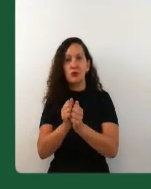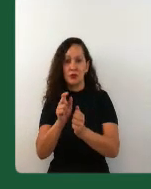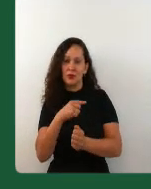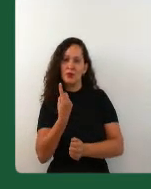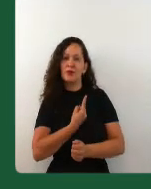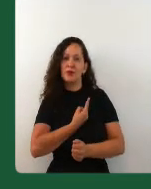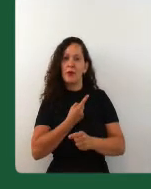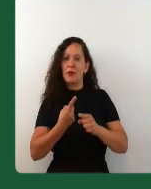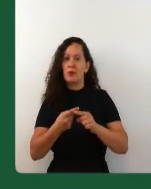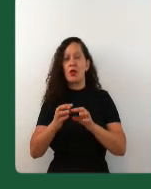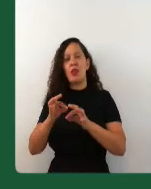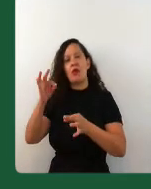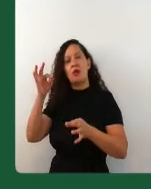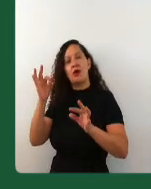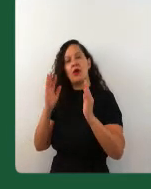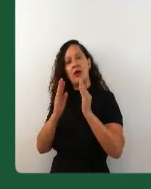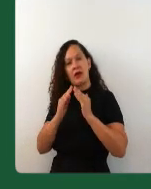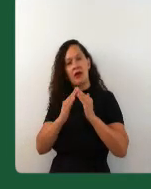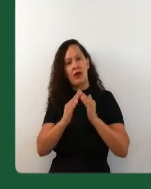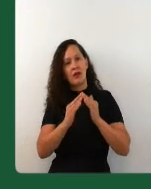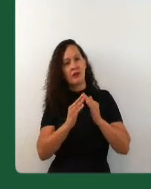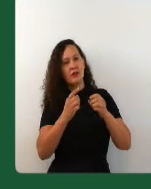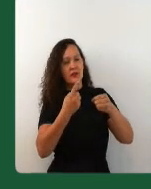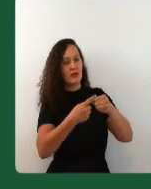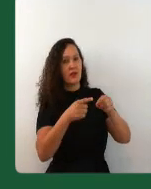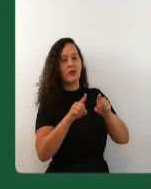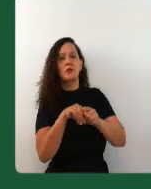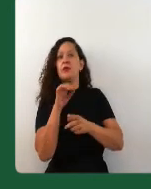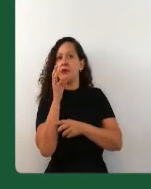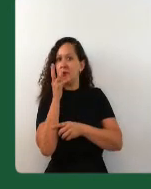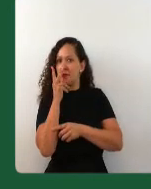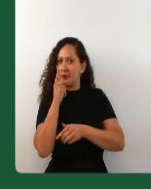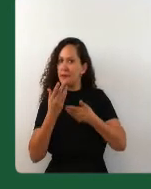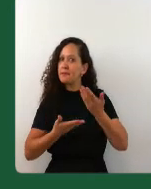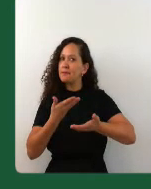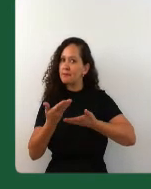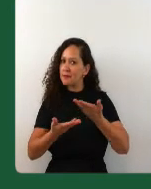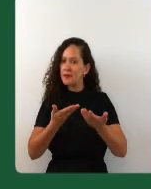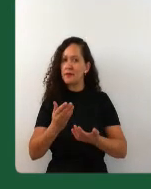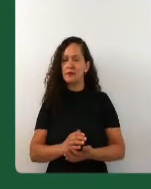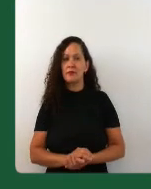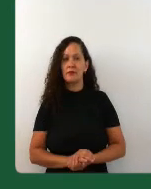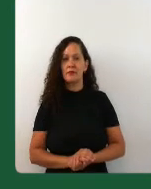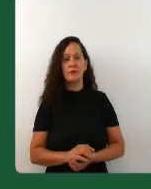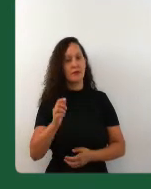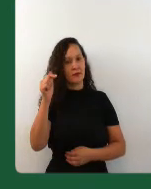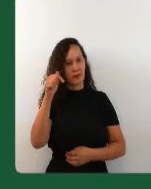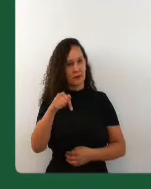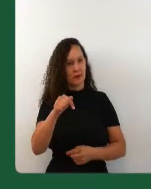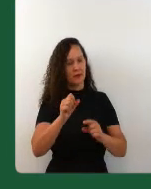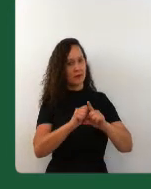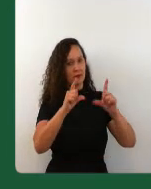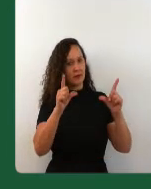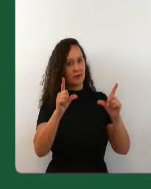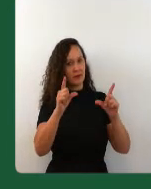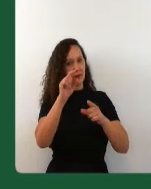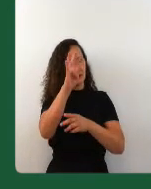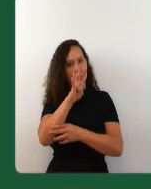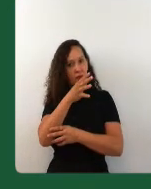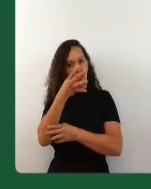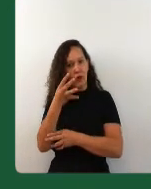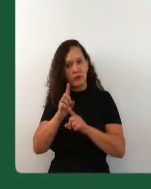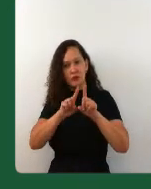ser de longe e por ser longo. Aqui eu fiz um